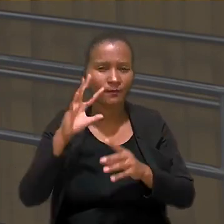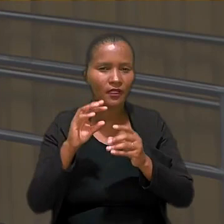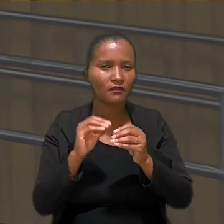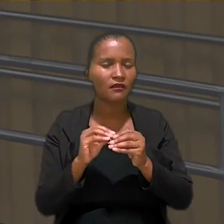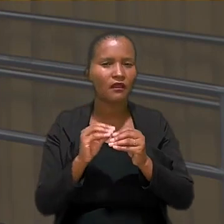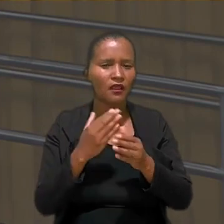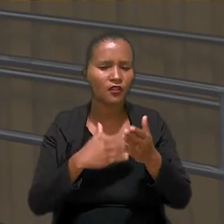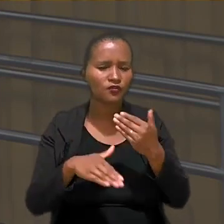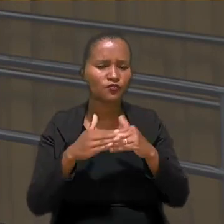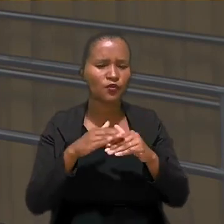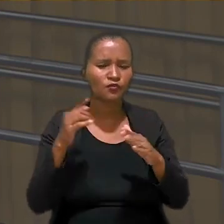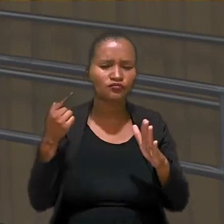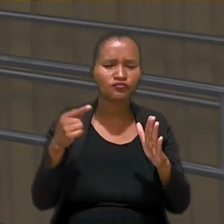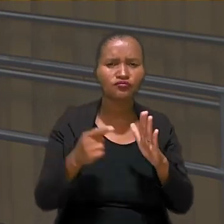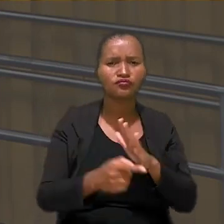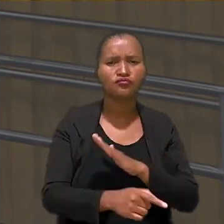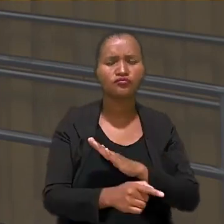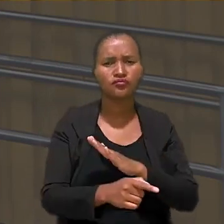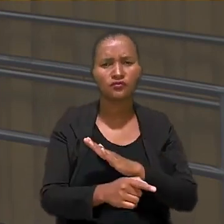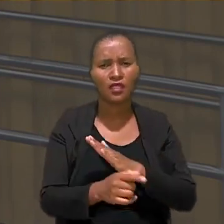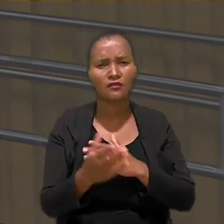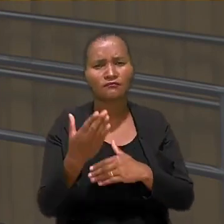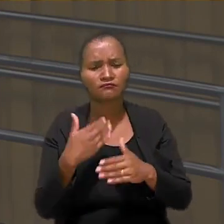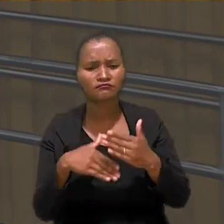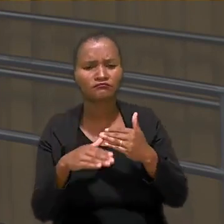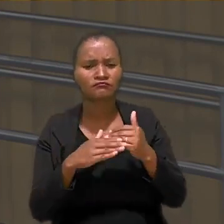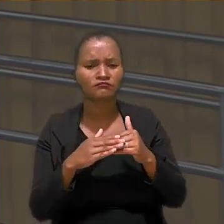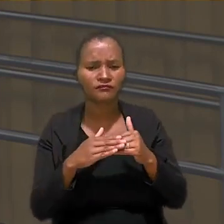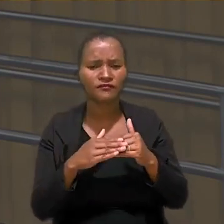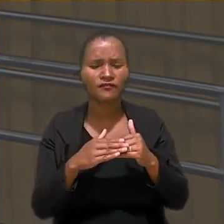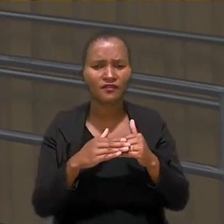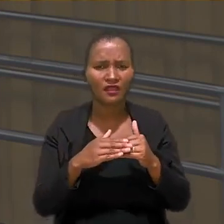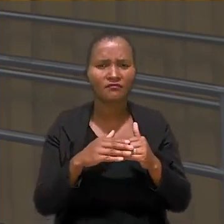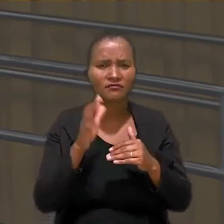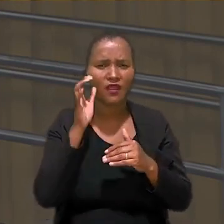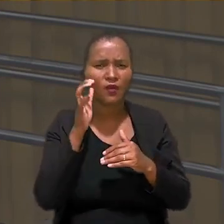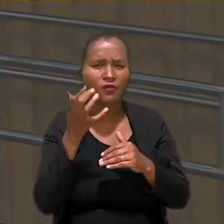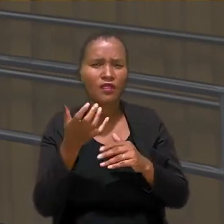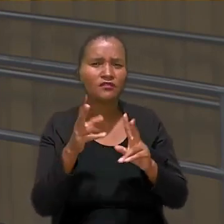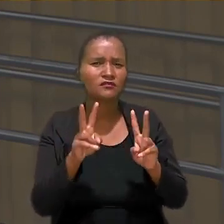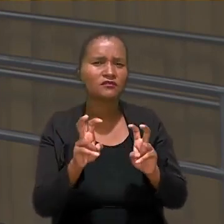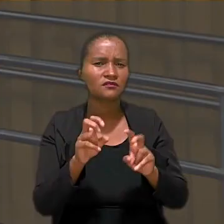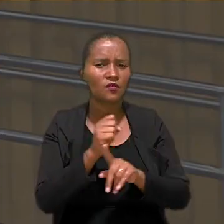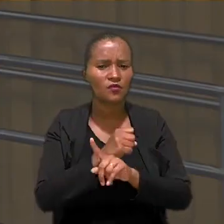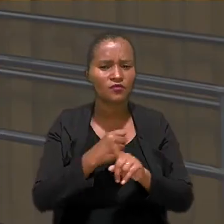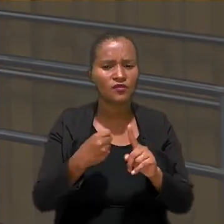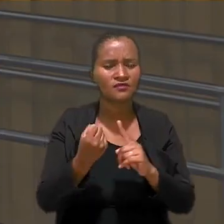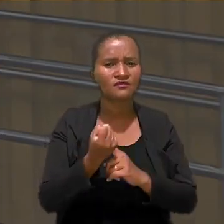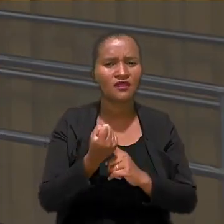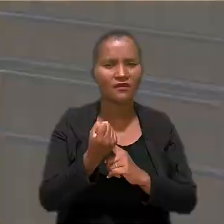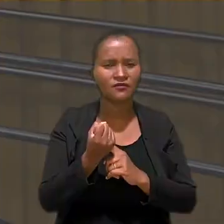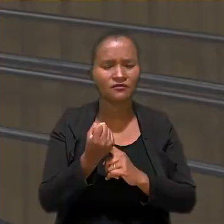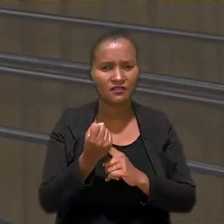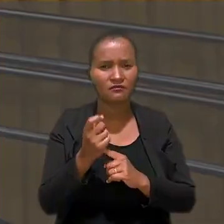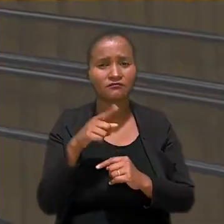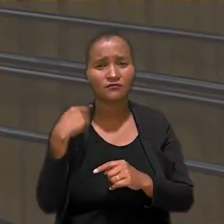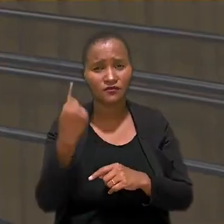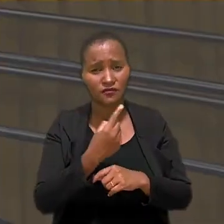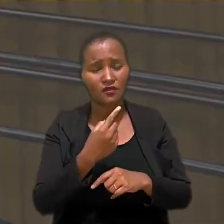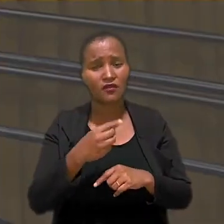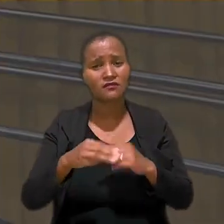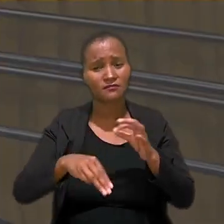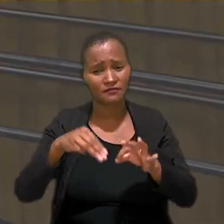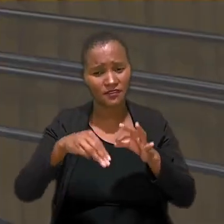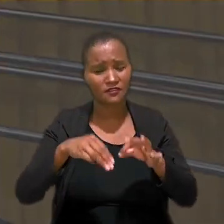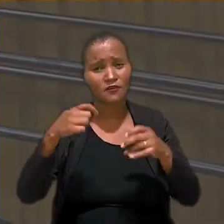para compreender toda a profundidade, toda a densidade dessa questão social. Nós todos,